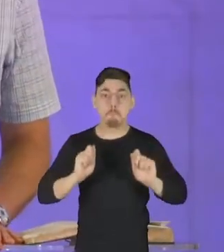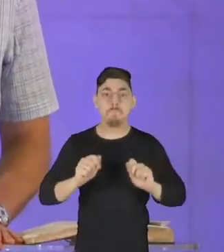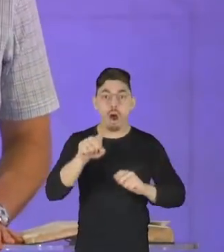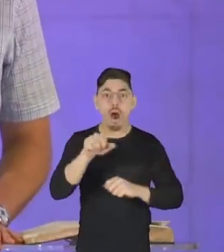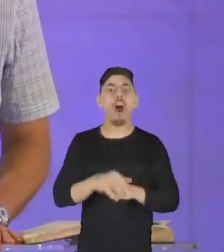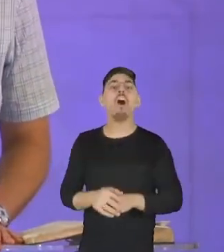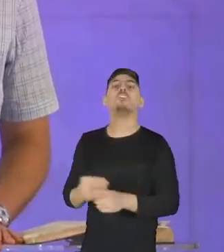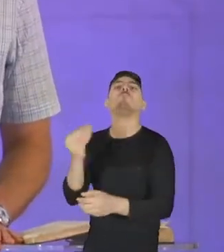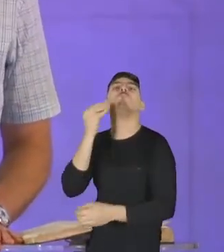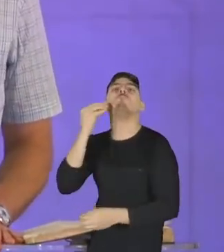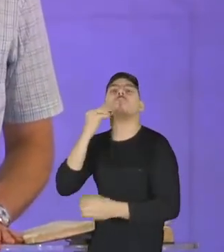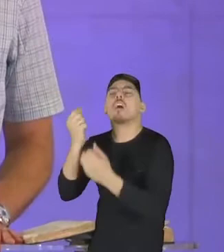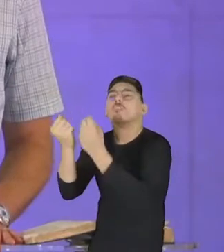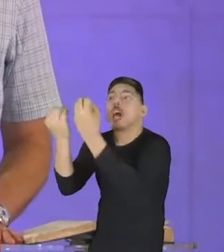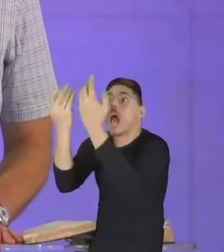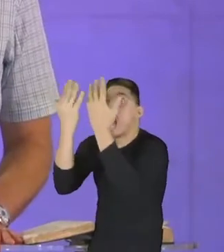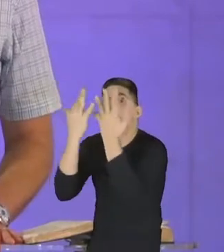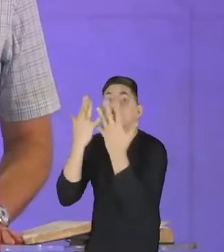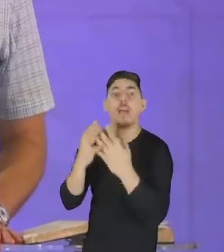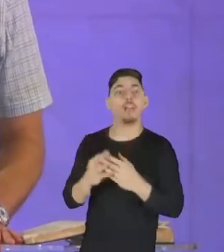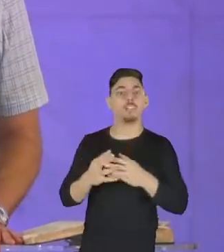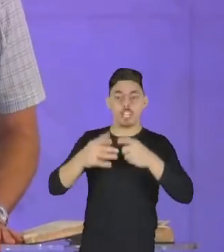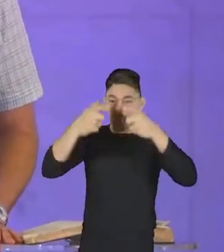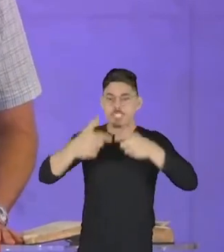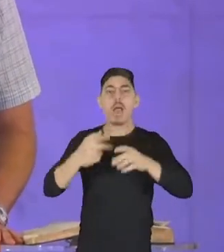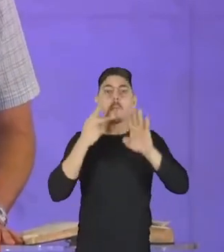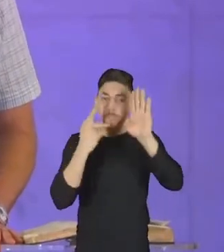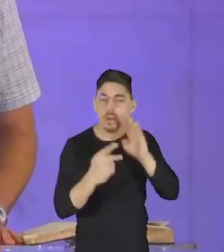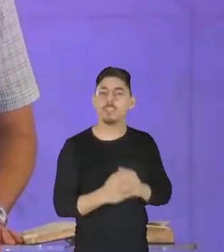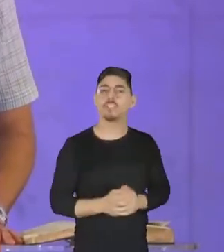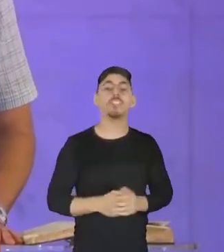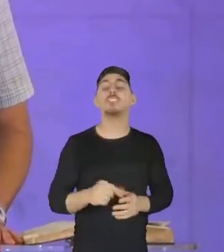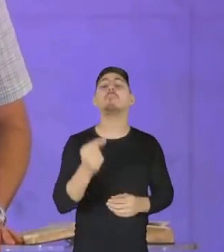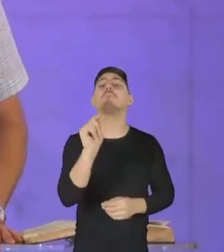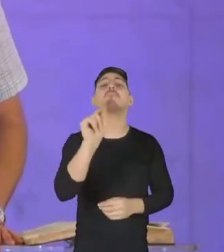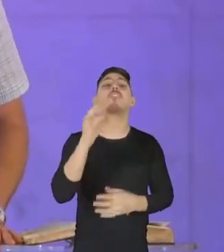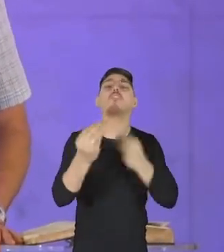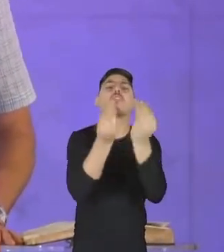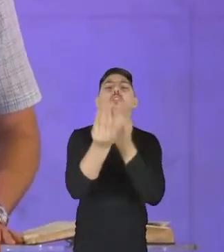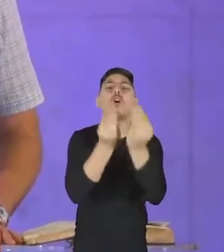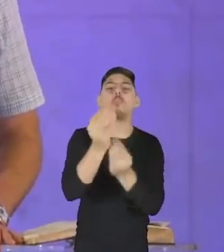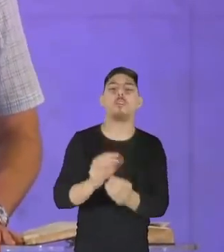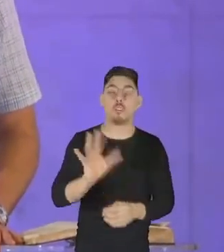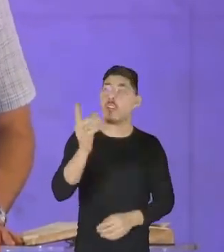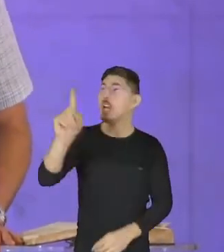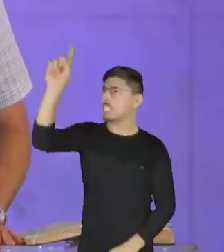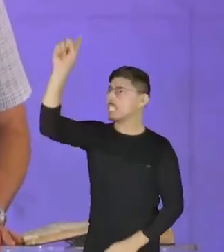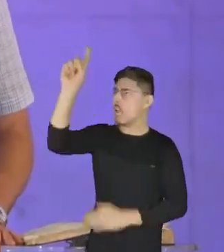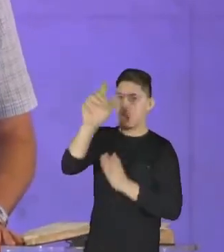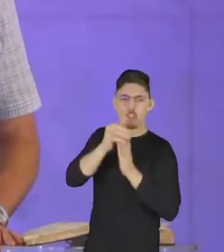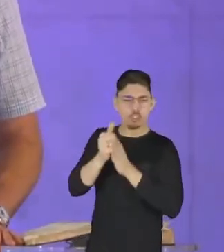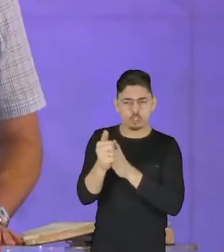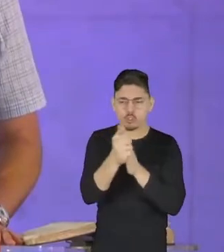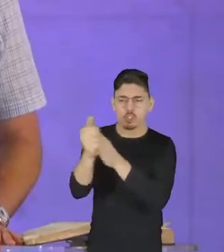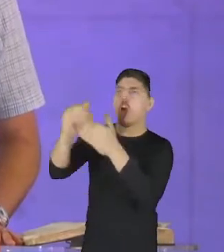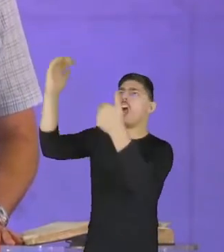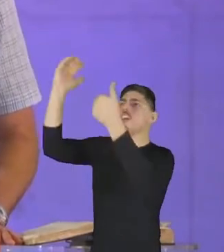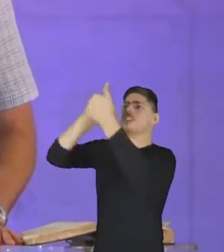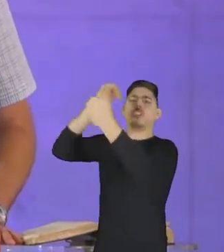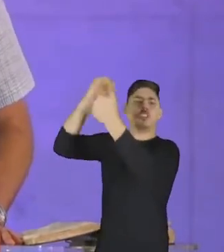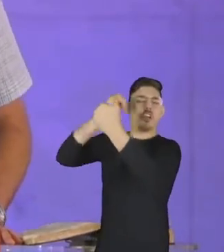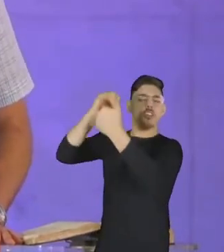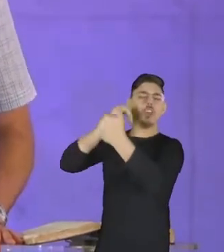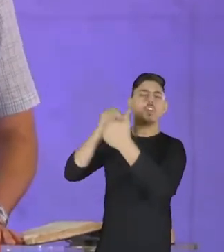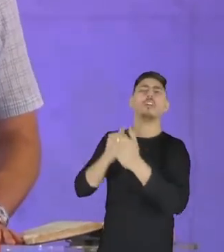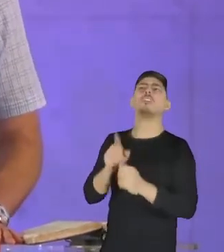dessa terra prometida, que é onde nós vivemos debaixo da condução de Deus, da orientação de Deus,